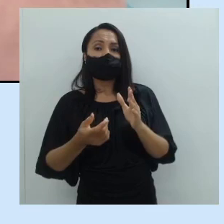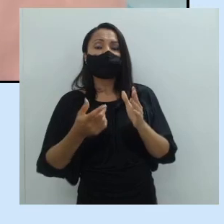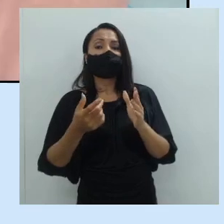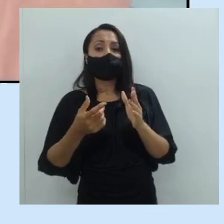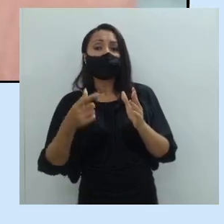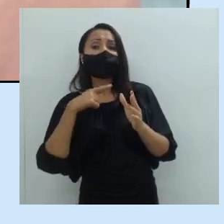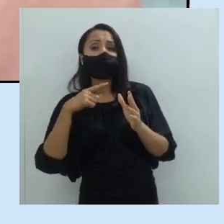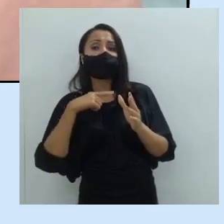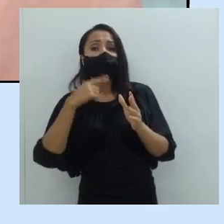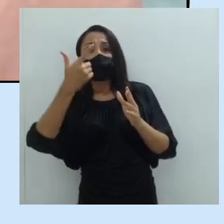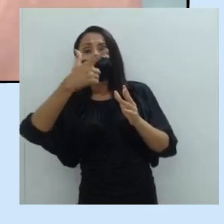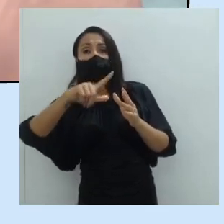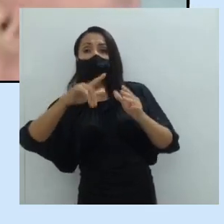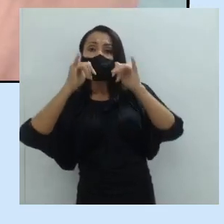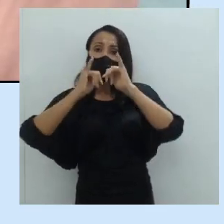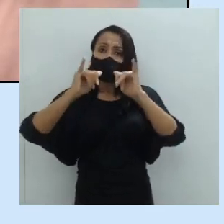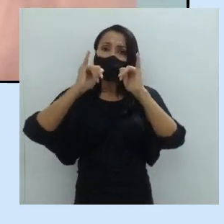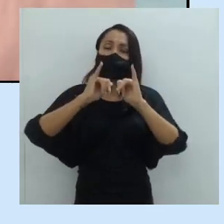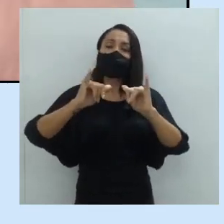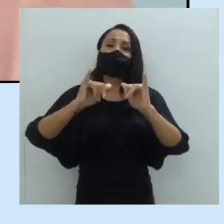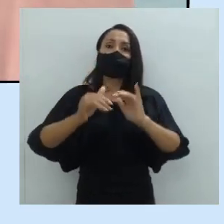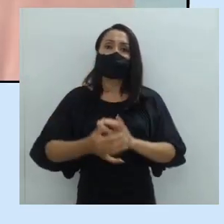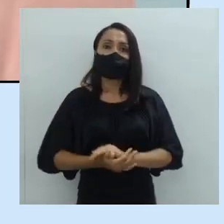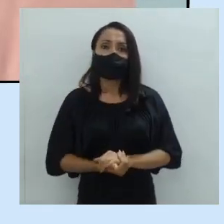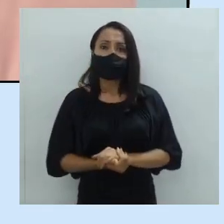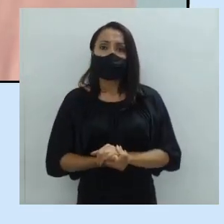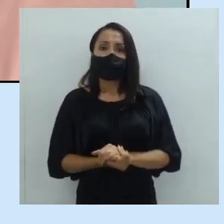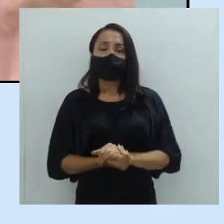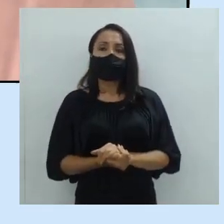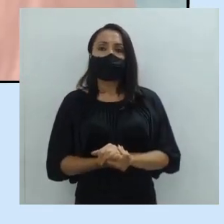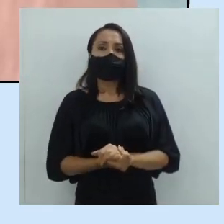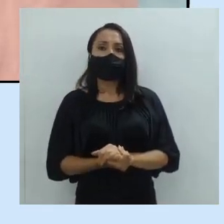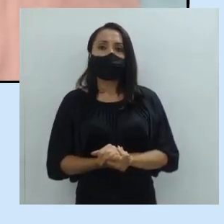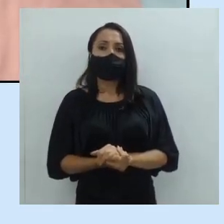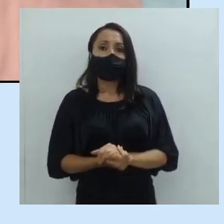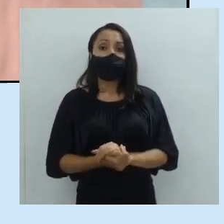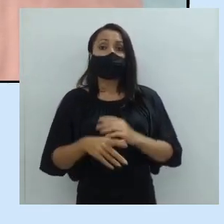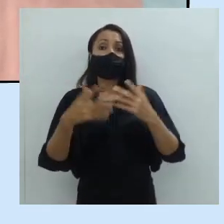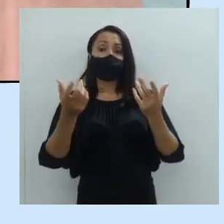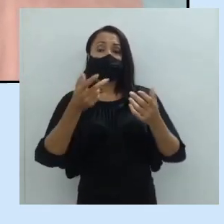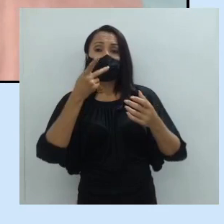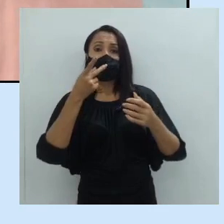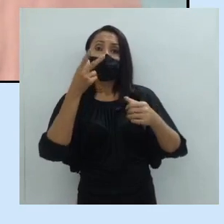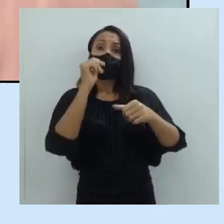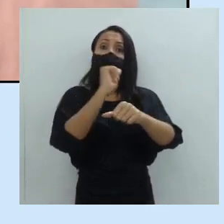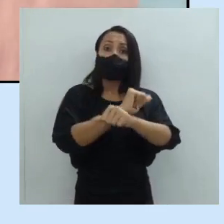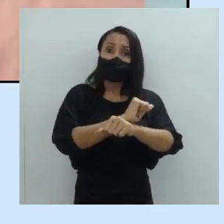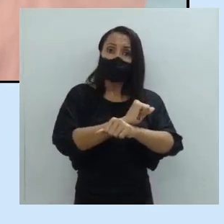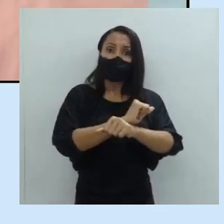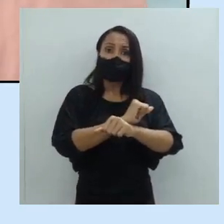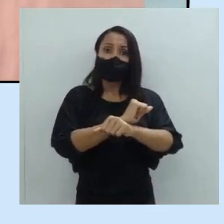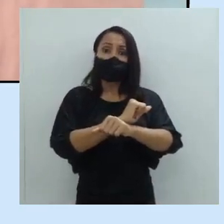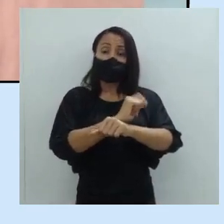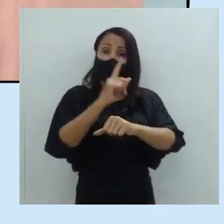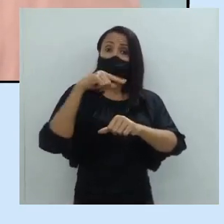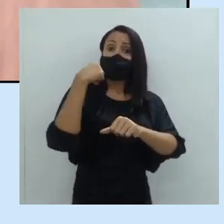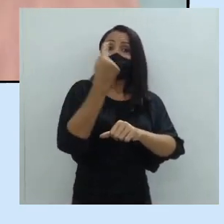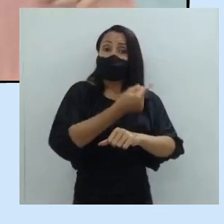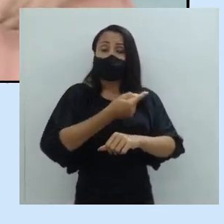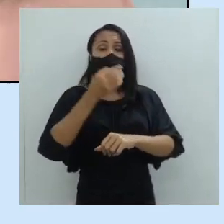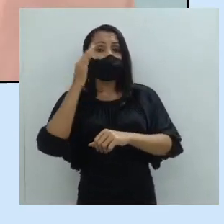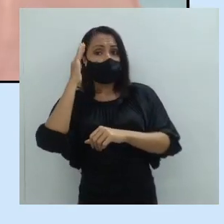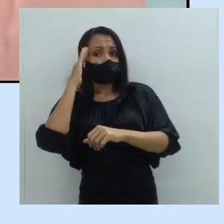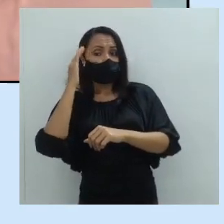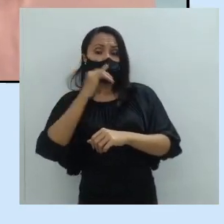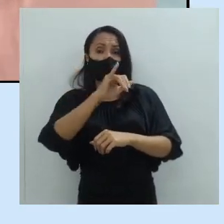informação. Repetindo uma, José parou de fumar. Se eu digo parou de fumar, nós entendemos que